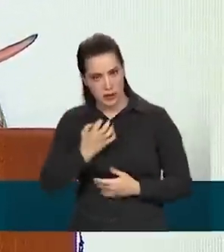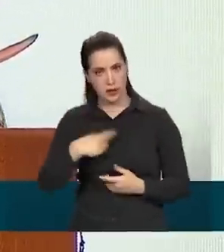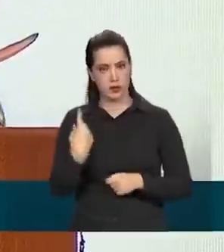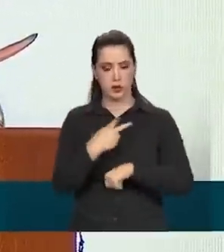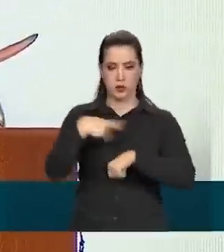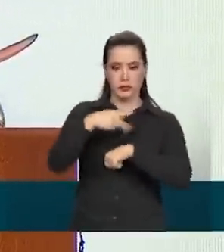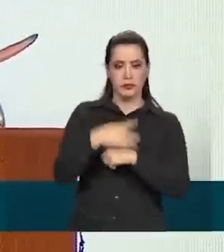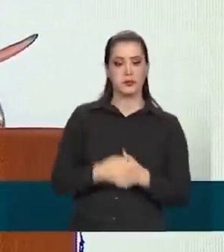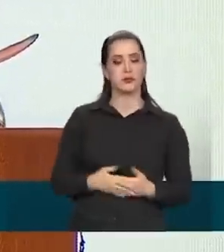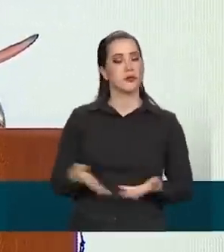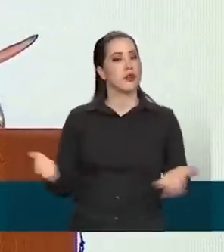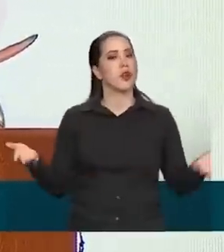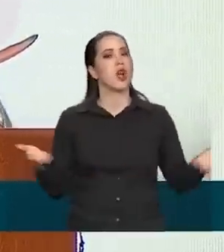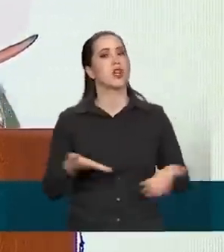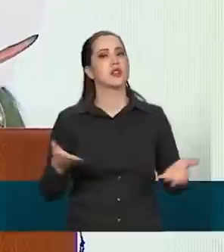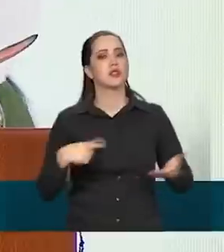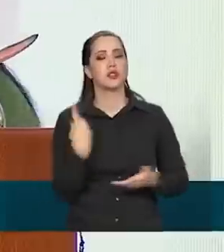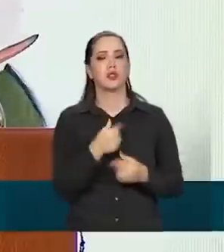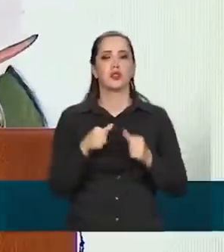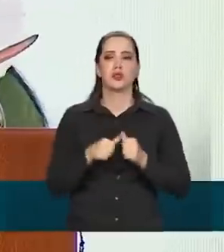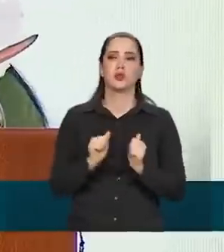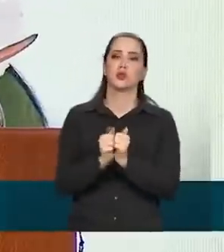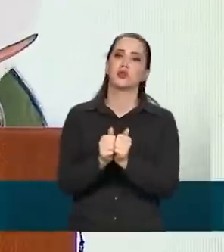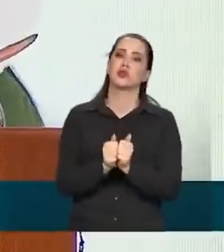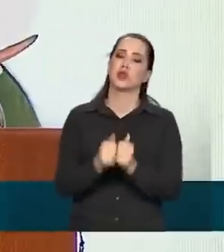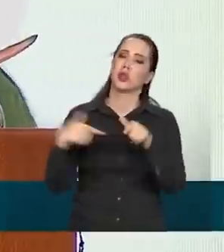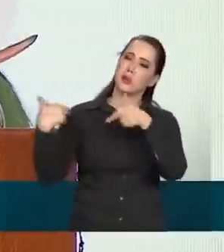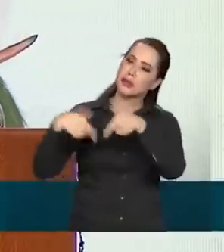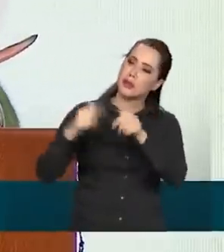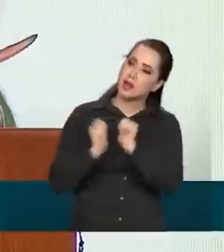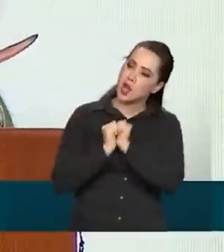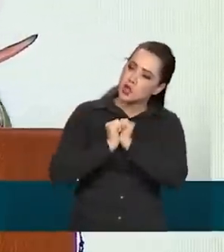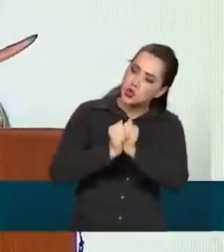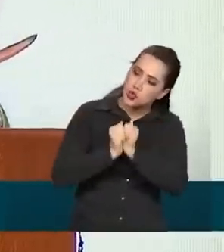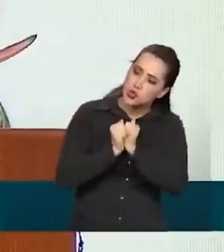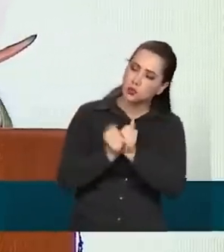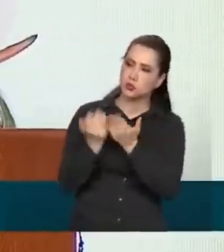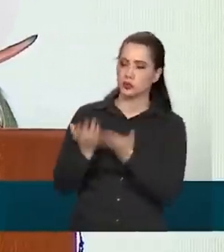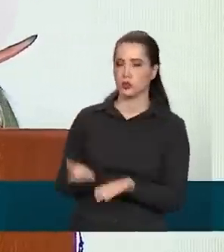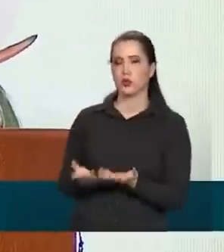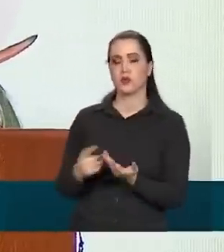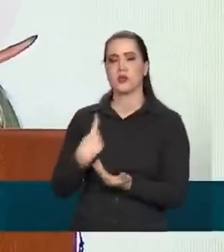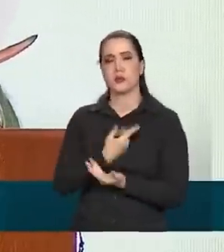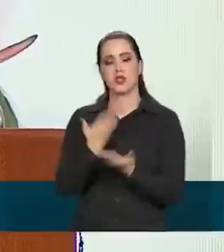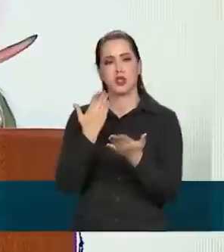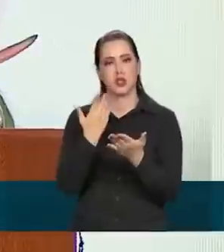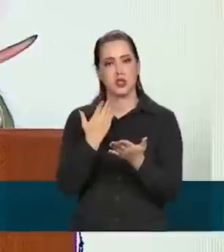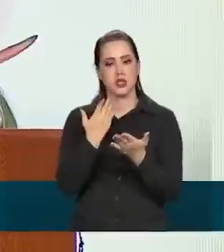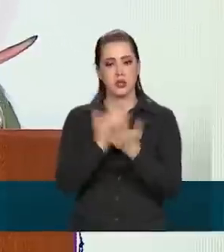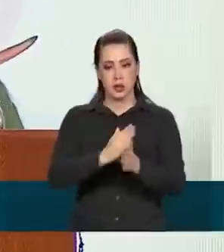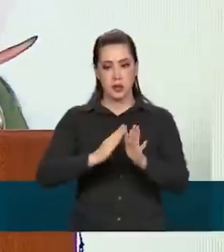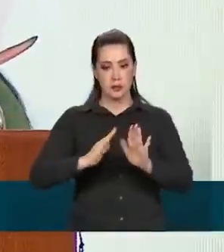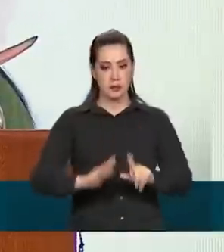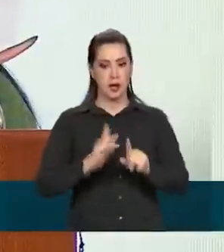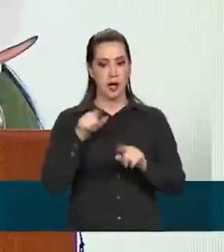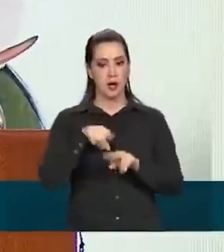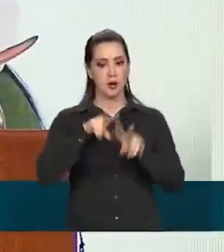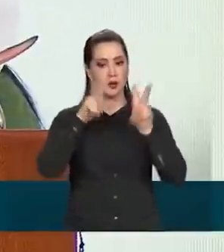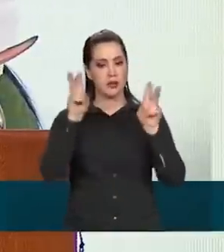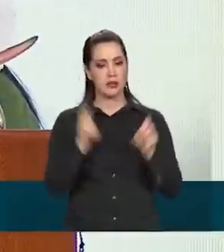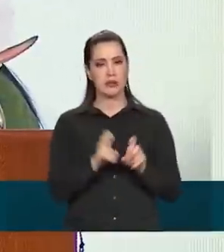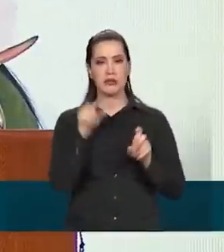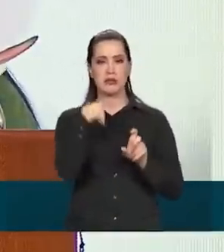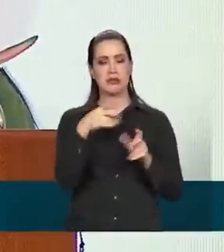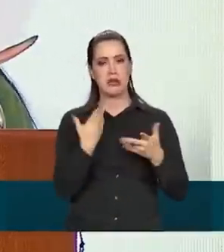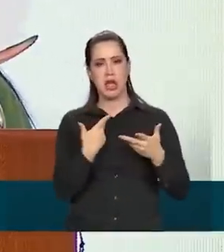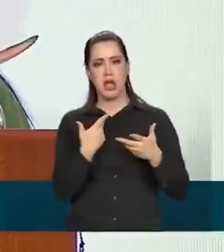país. E agora estou aqui para trabalharmos juntos para acabar com a normalização deste